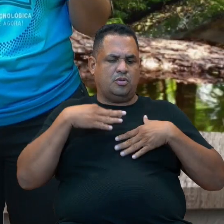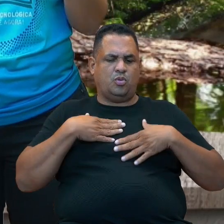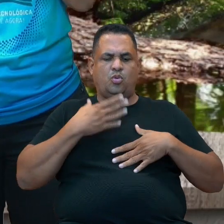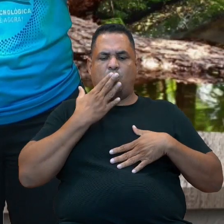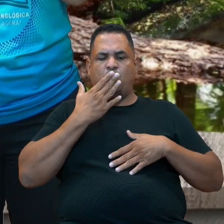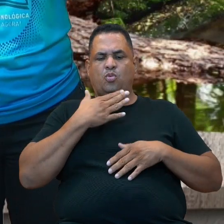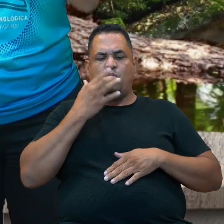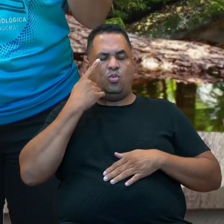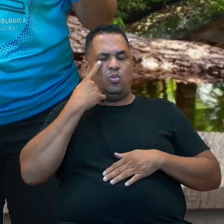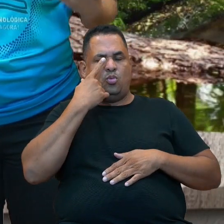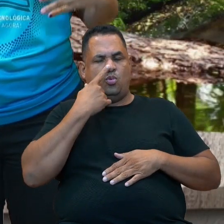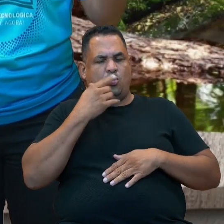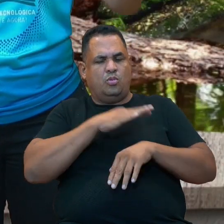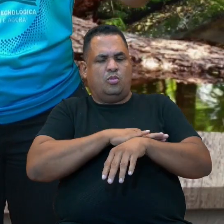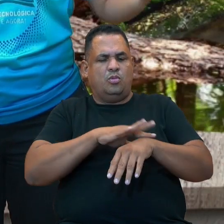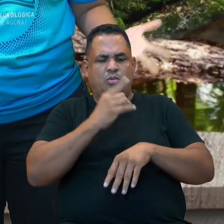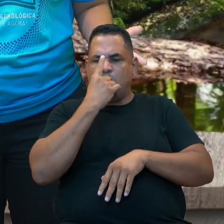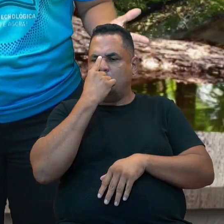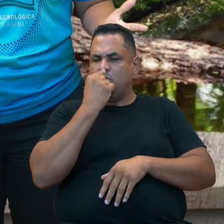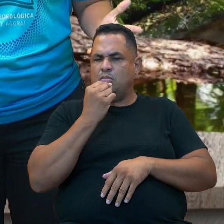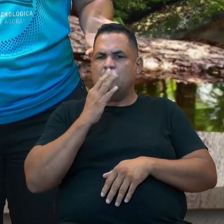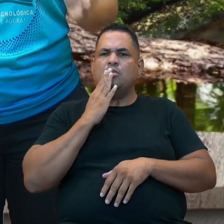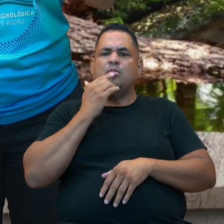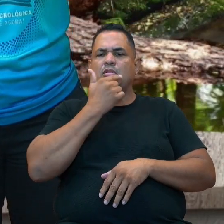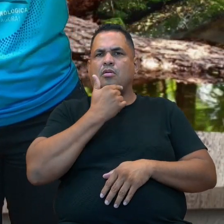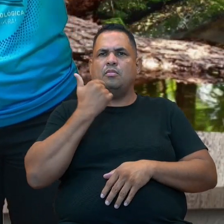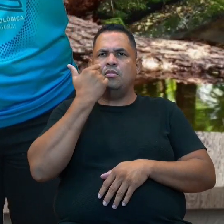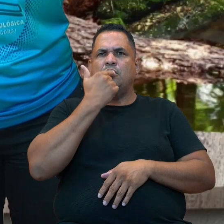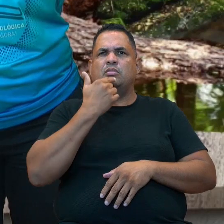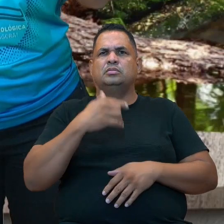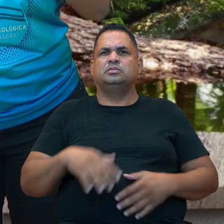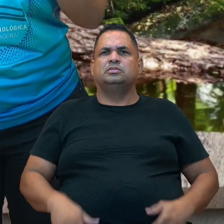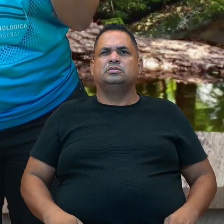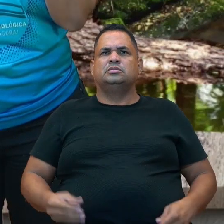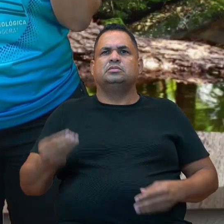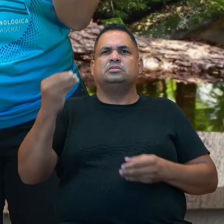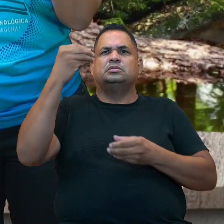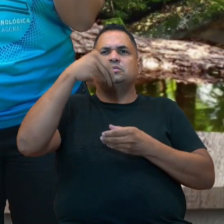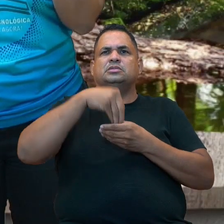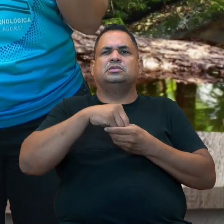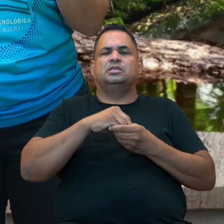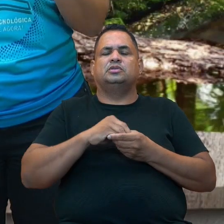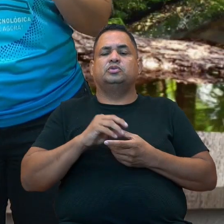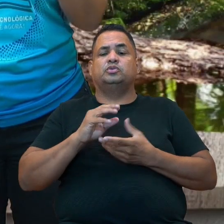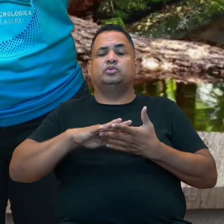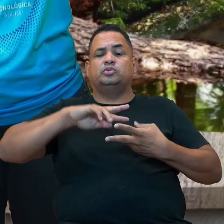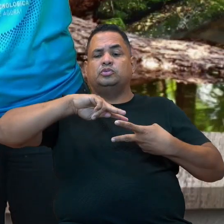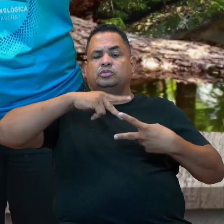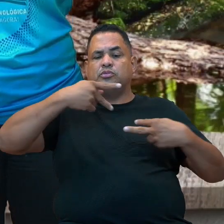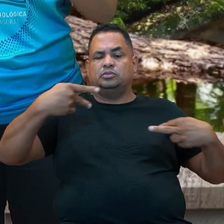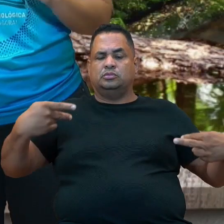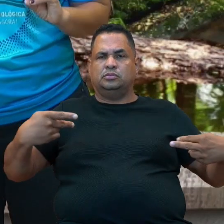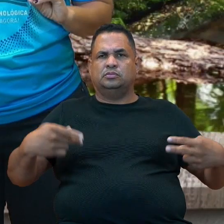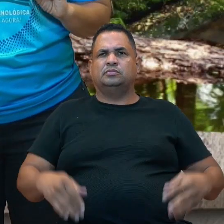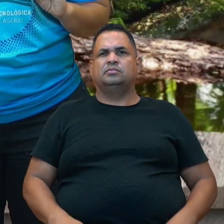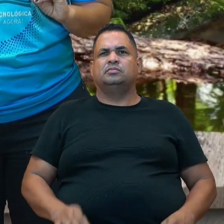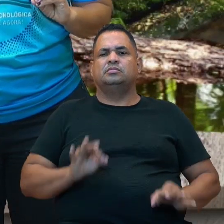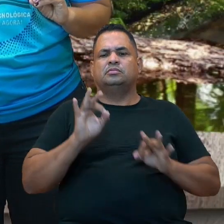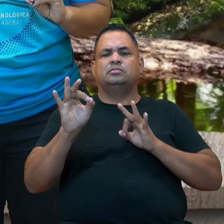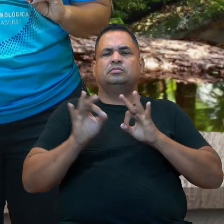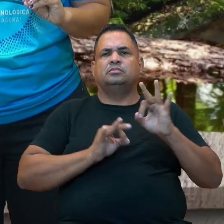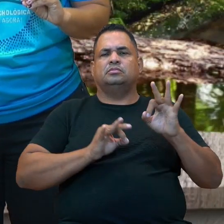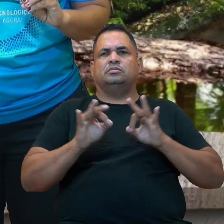olhos, tá? Formato do nariz, da boca, dentição, tudo está presente nos genes que estão dentro do teu DNA, compõem o teu